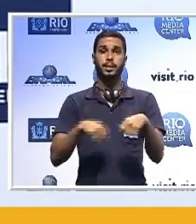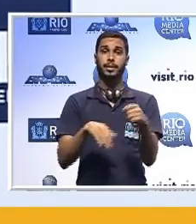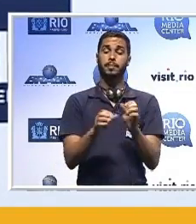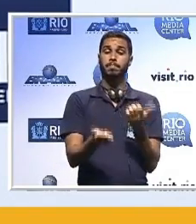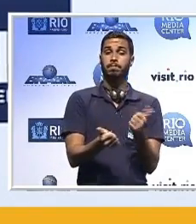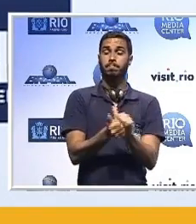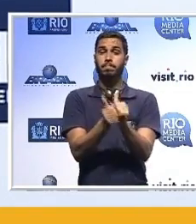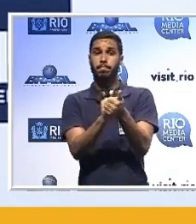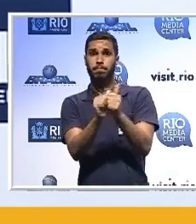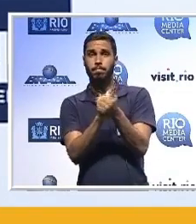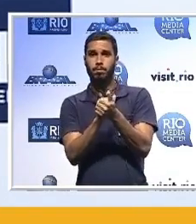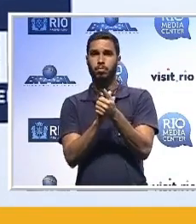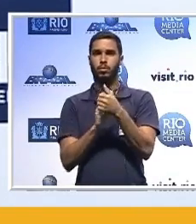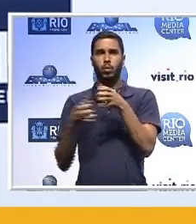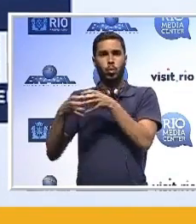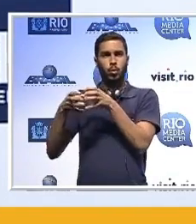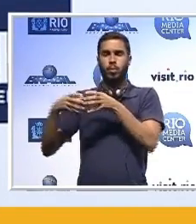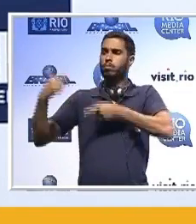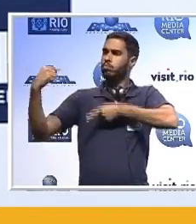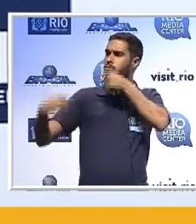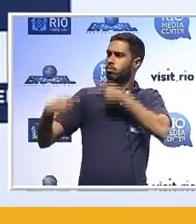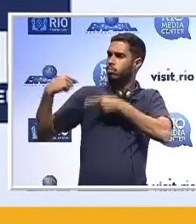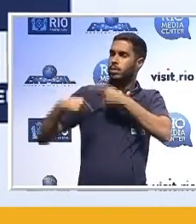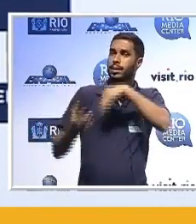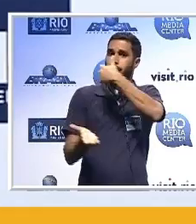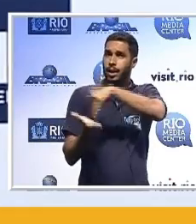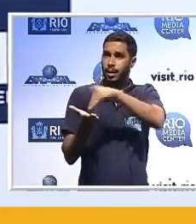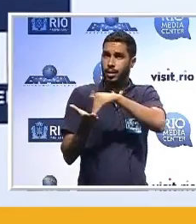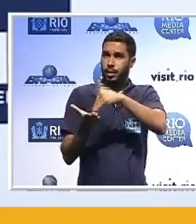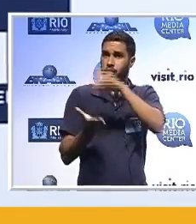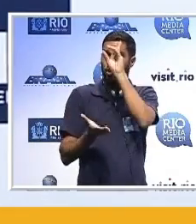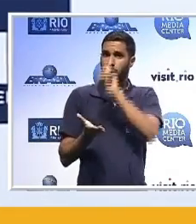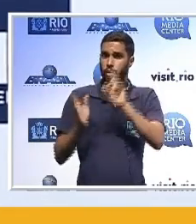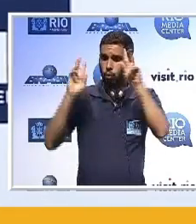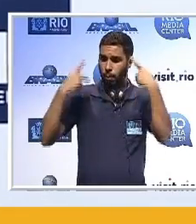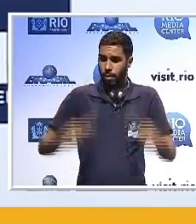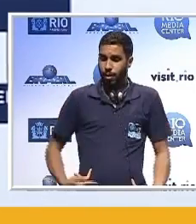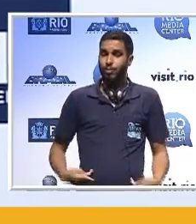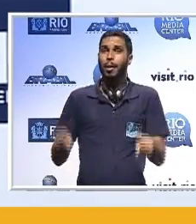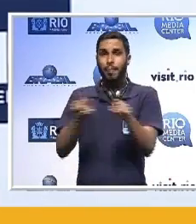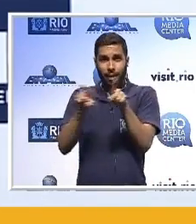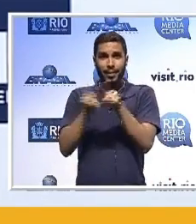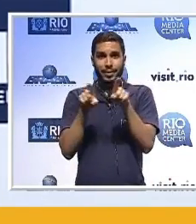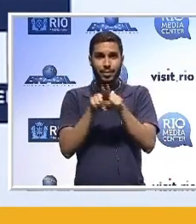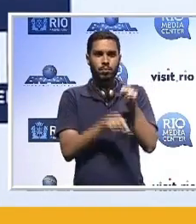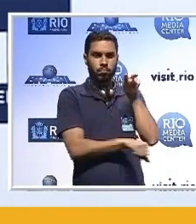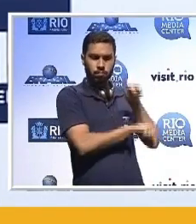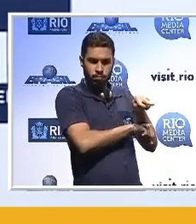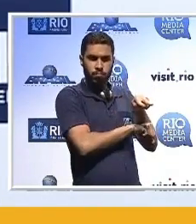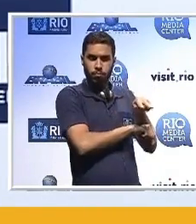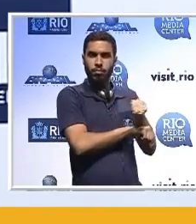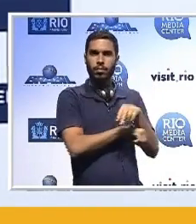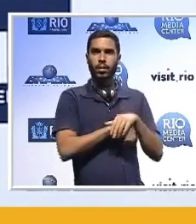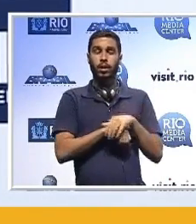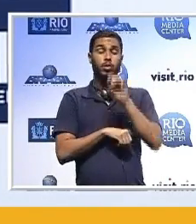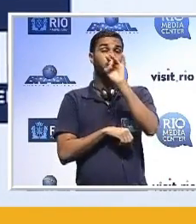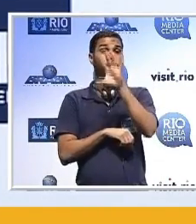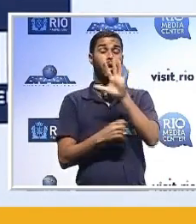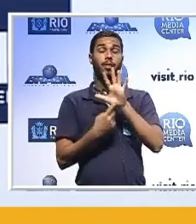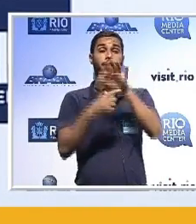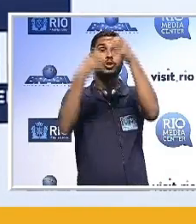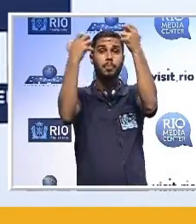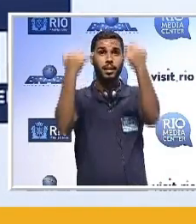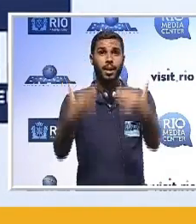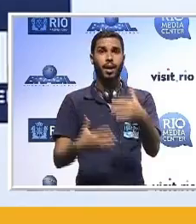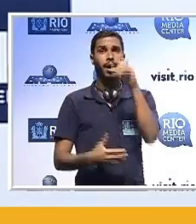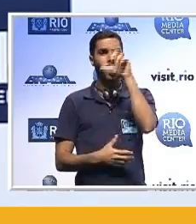fizemos uma discussão, a Secretaria de Direitos Humanos nos acompanha nisso. Então, é só para deixar claro que essa é uma ação permanente no